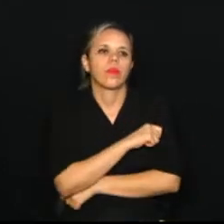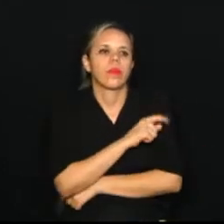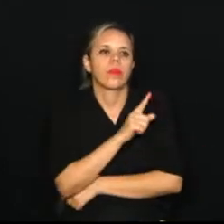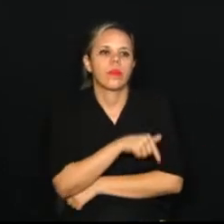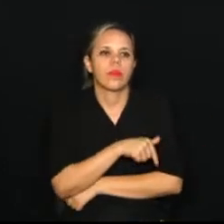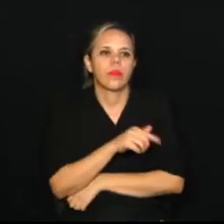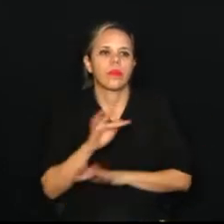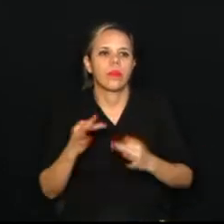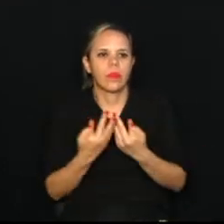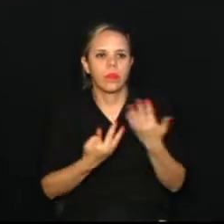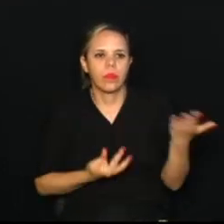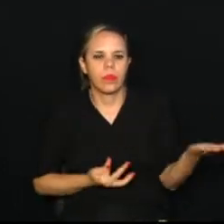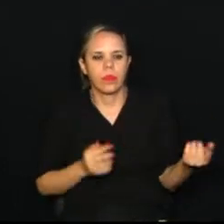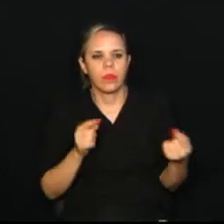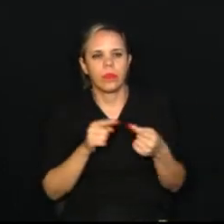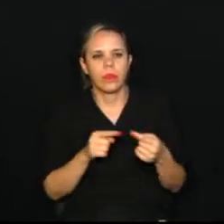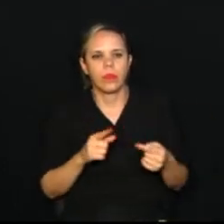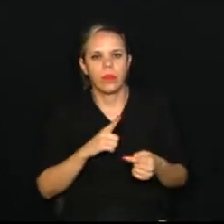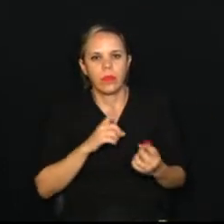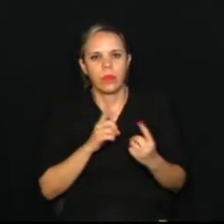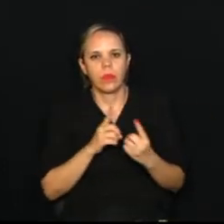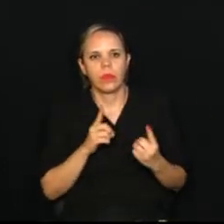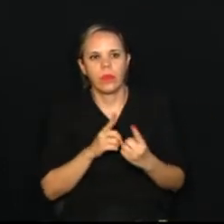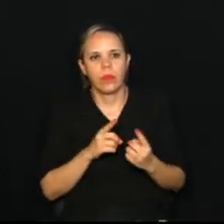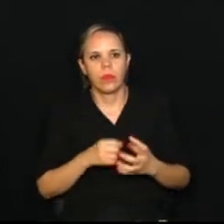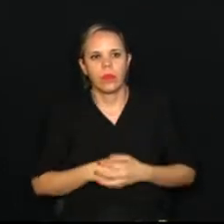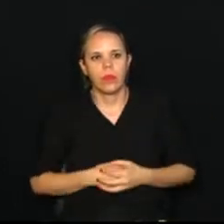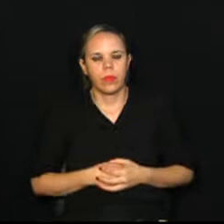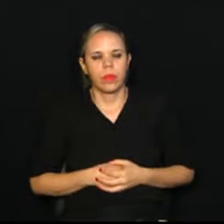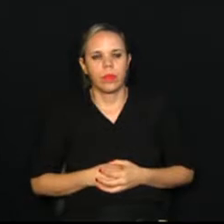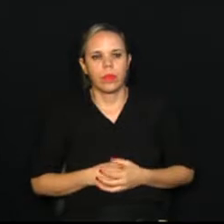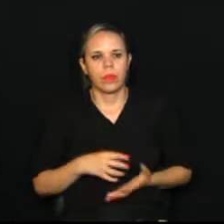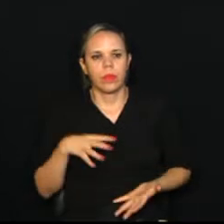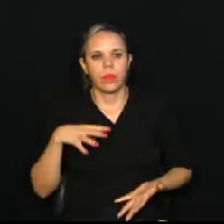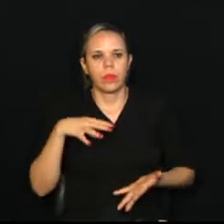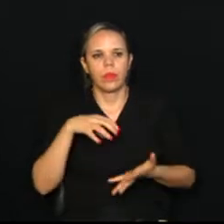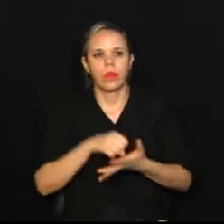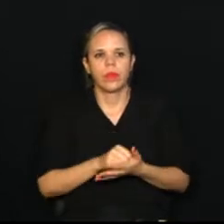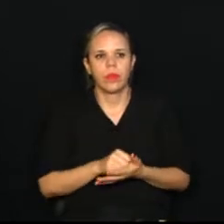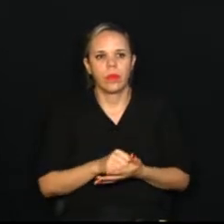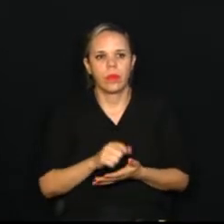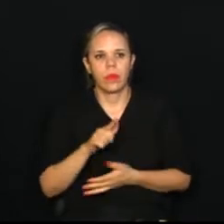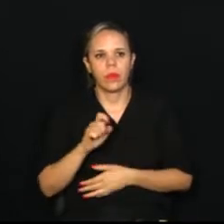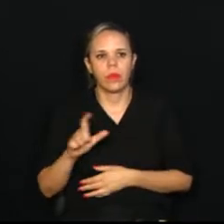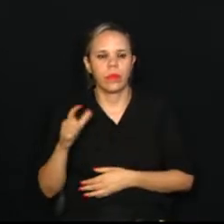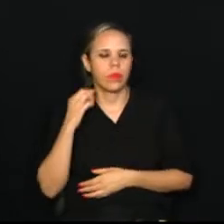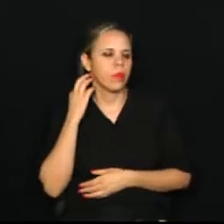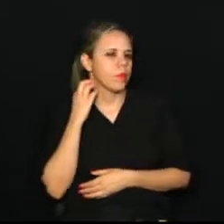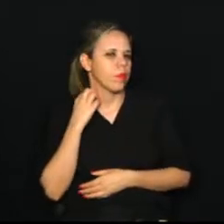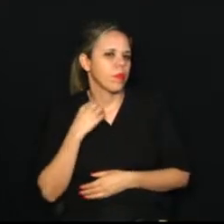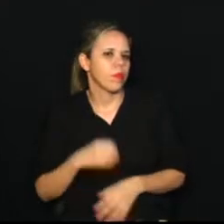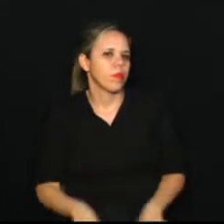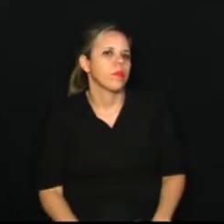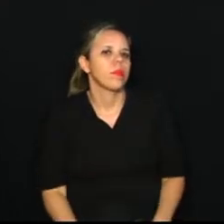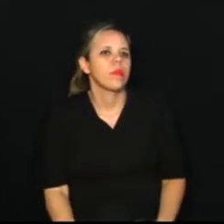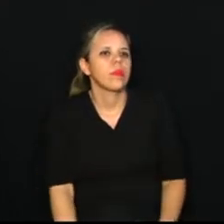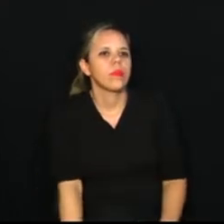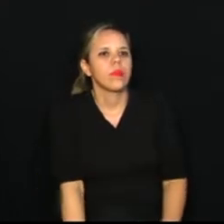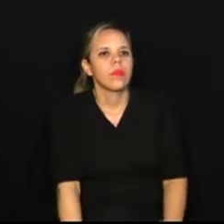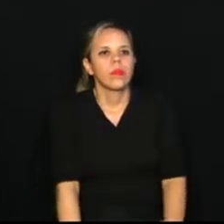suas famílias são atendidos, então, pela matrícula georreferenciada.